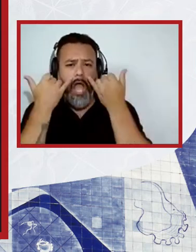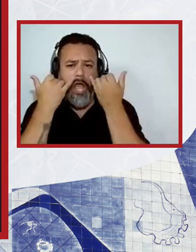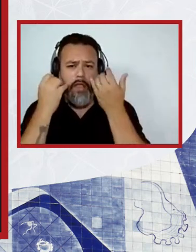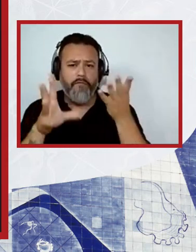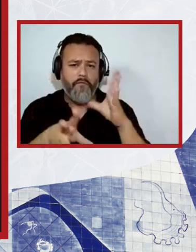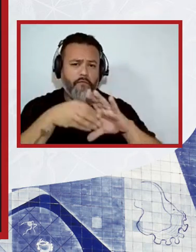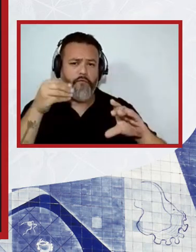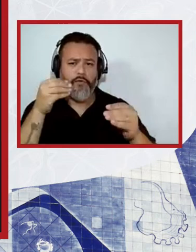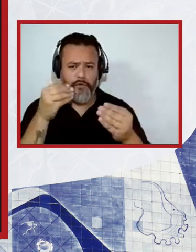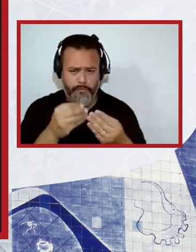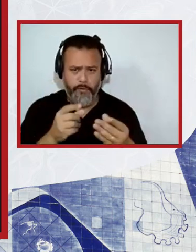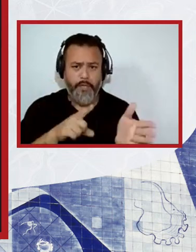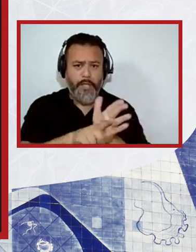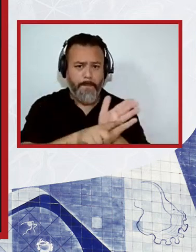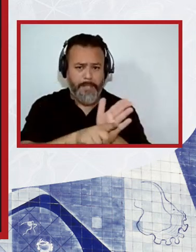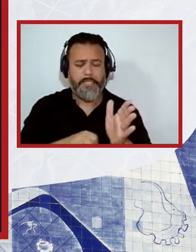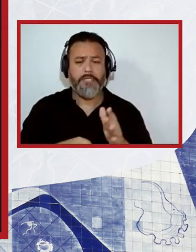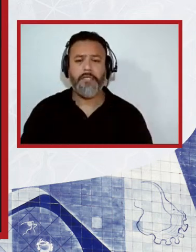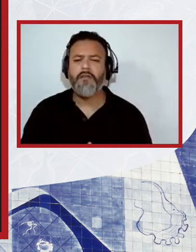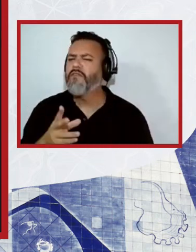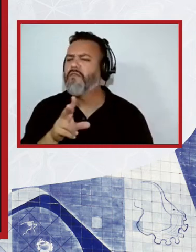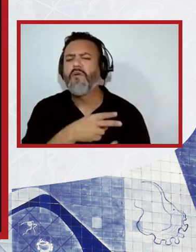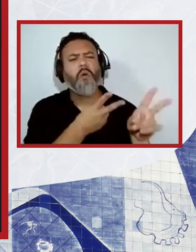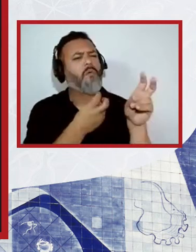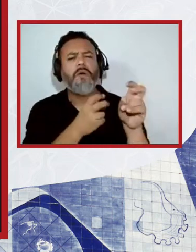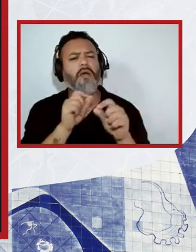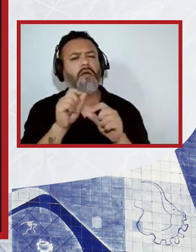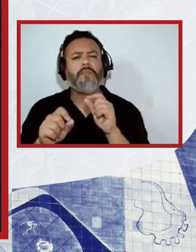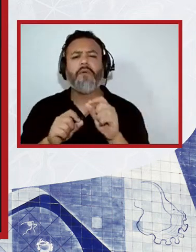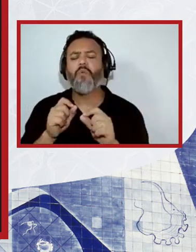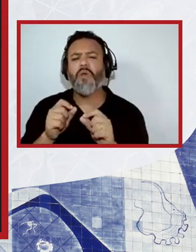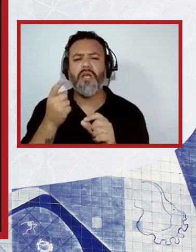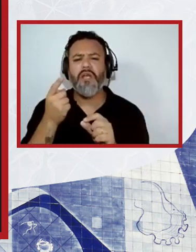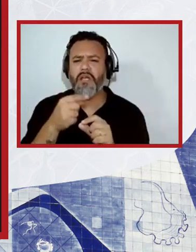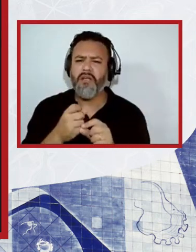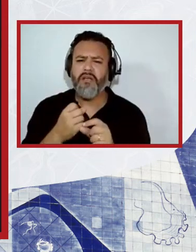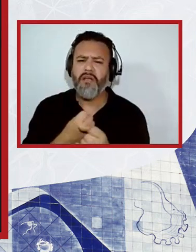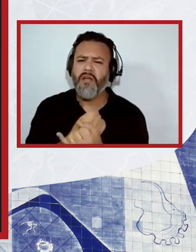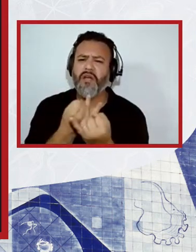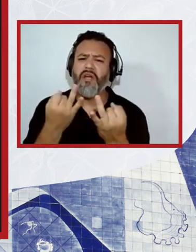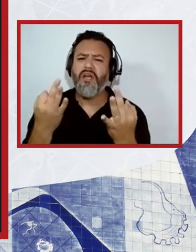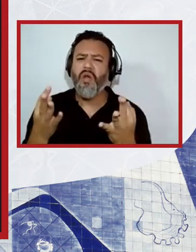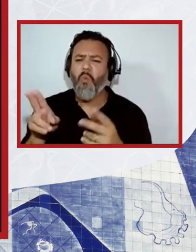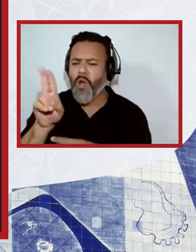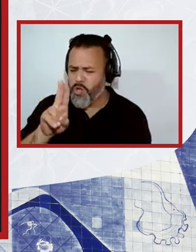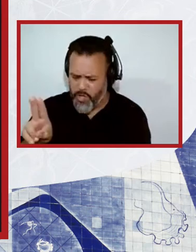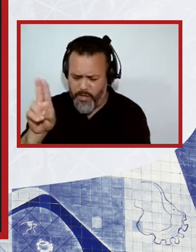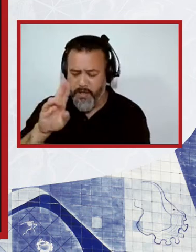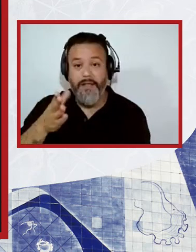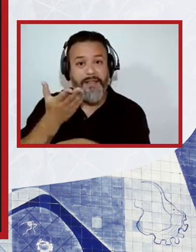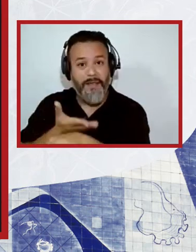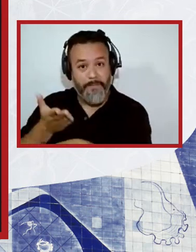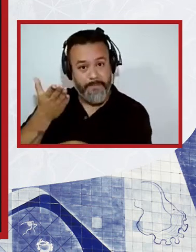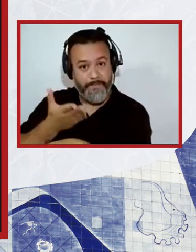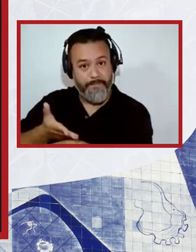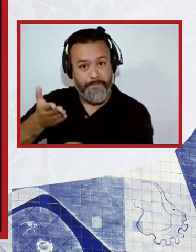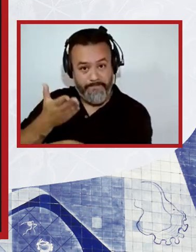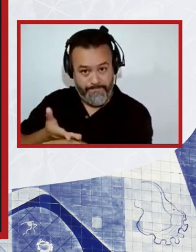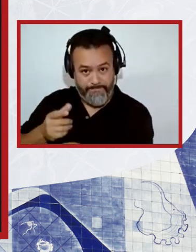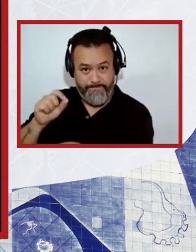o que, que você percebeu de o quanto a universidade está